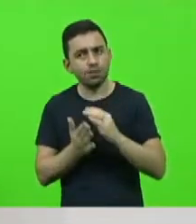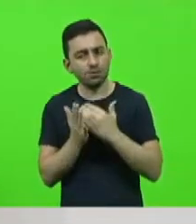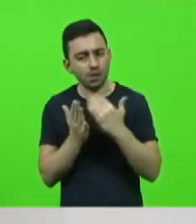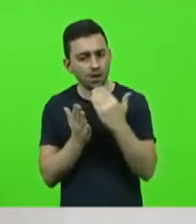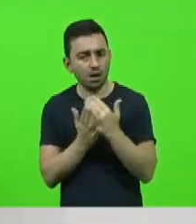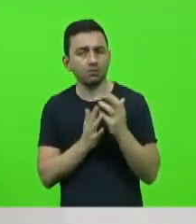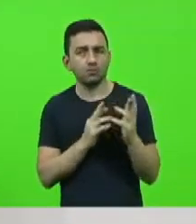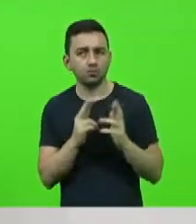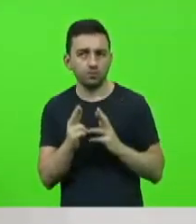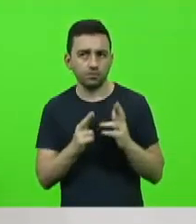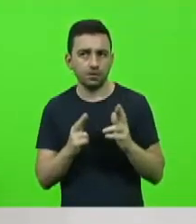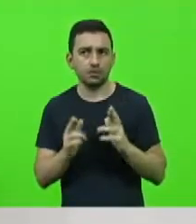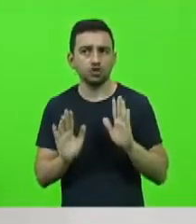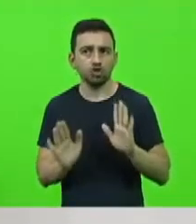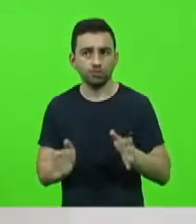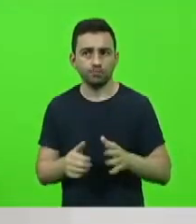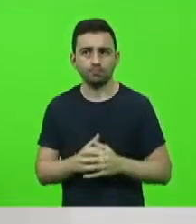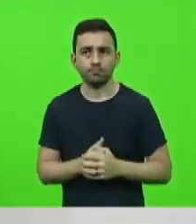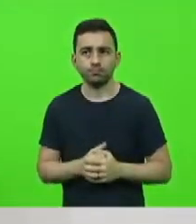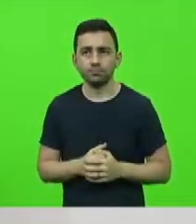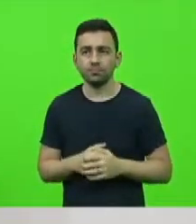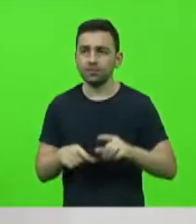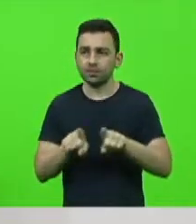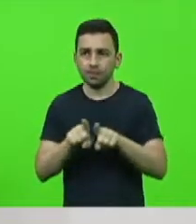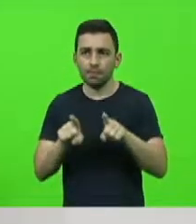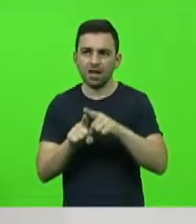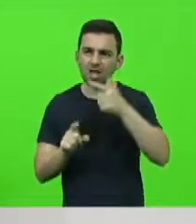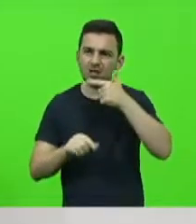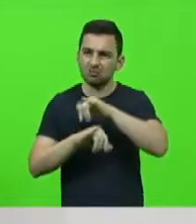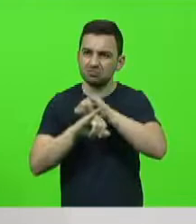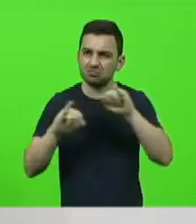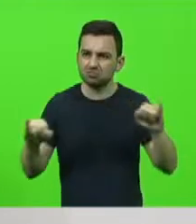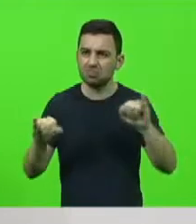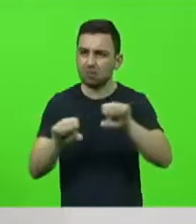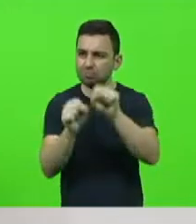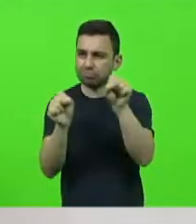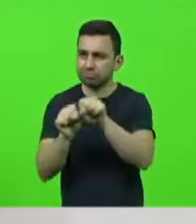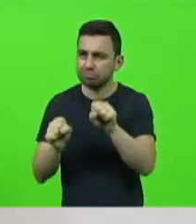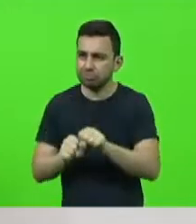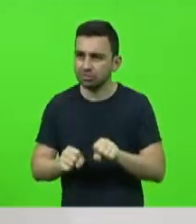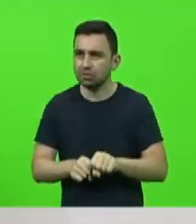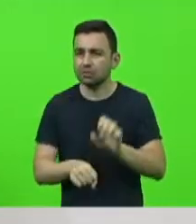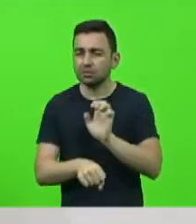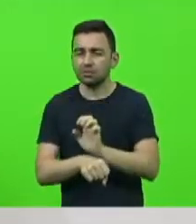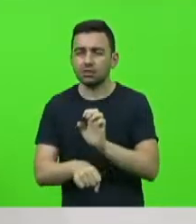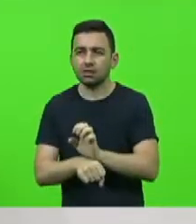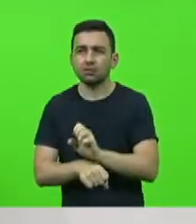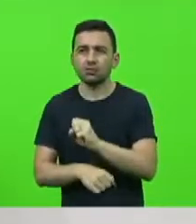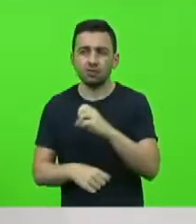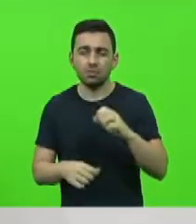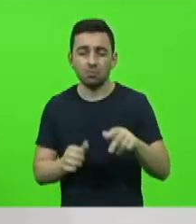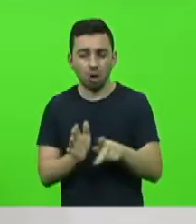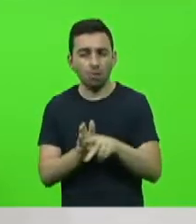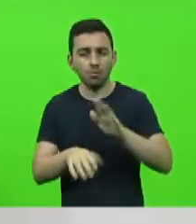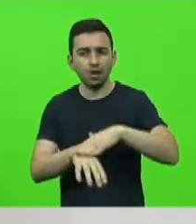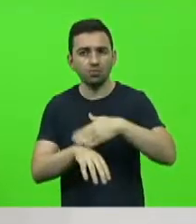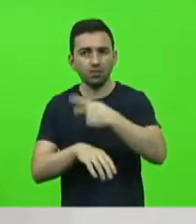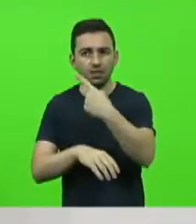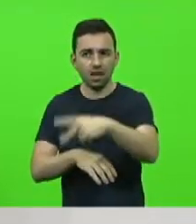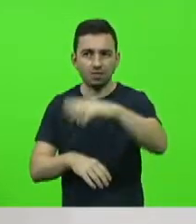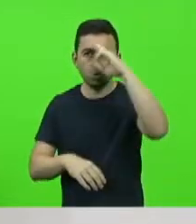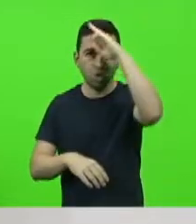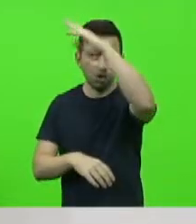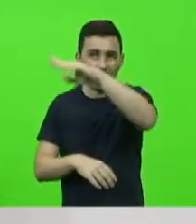nas nossas SCs. Denunciamos o desmonte do Estado brasileiro pelo governo Bolsonaro, por sua desastrosa